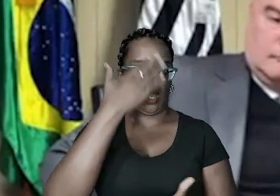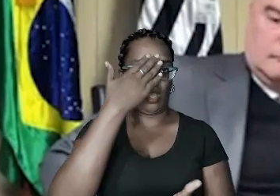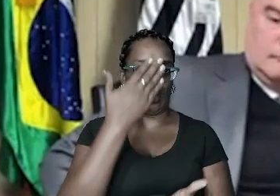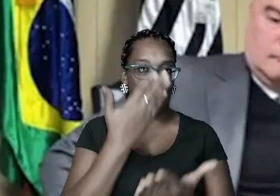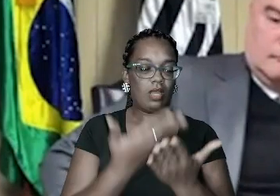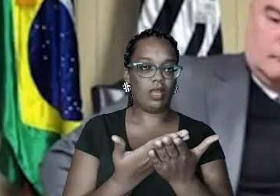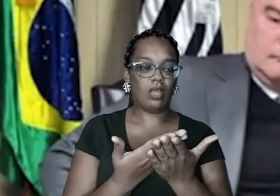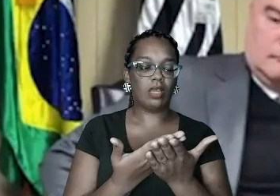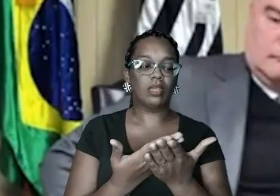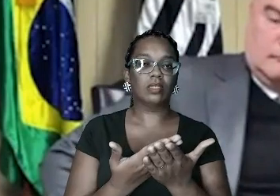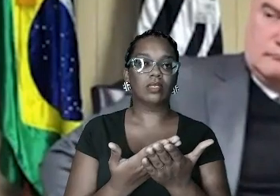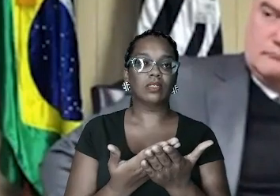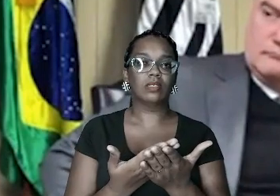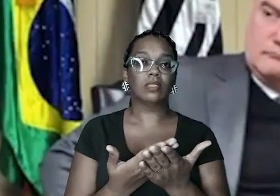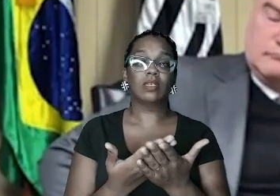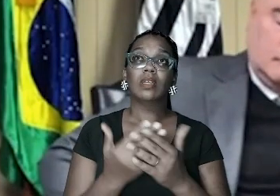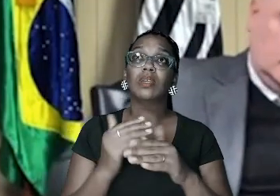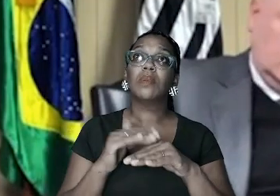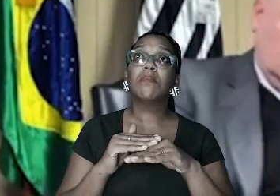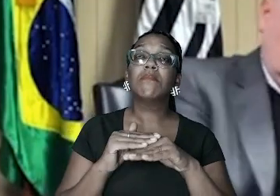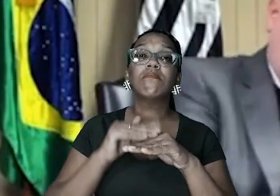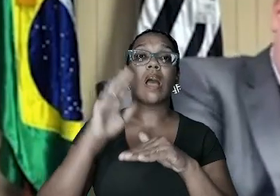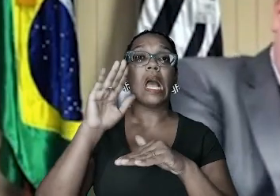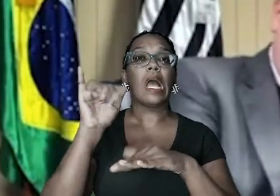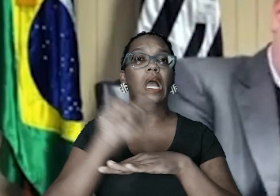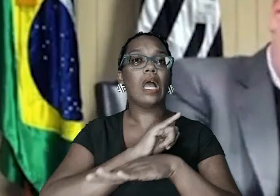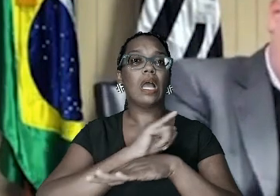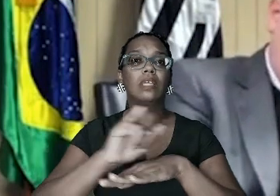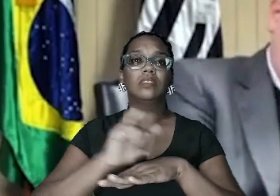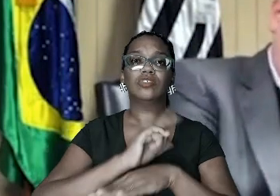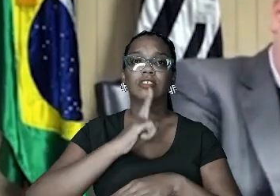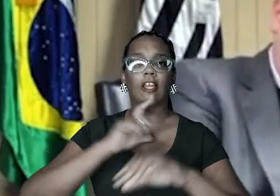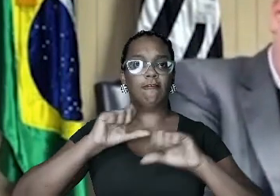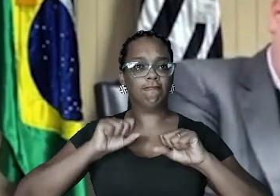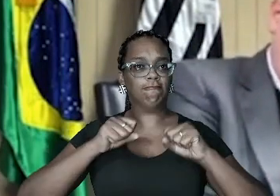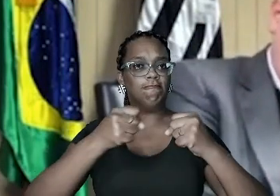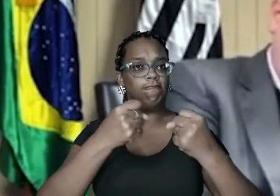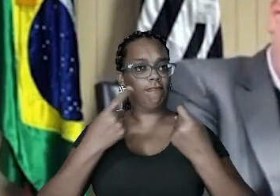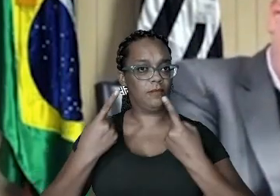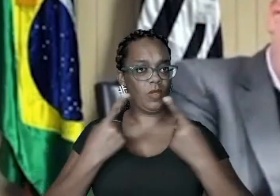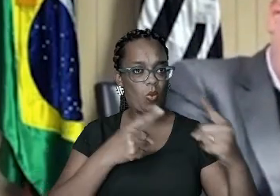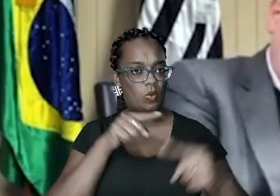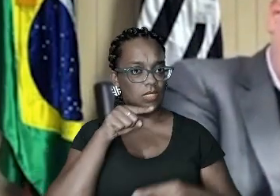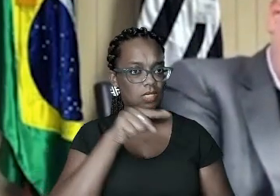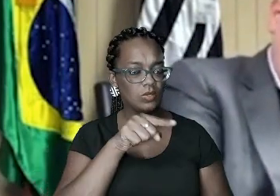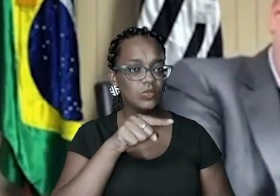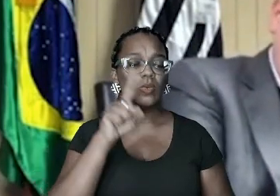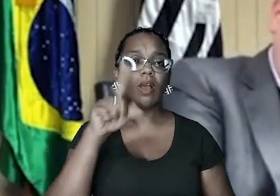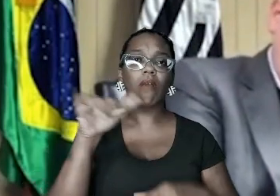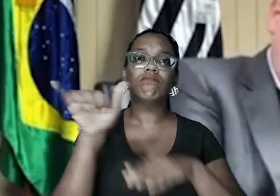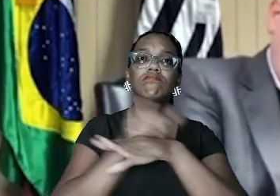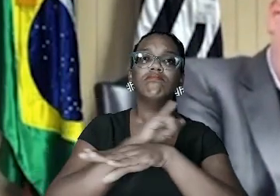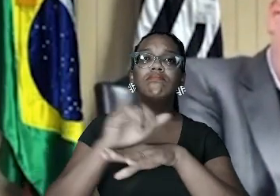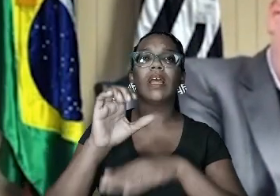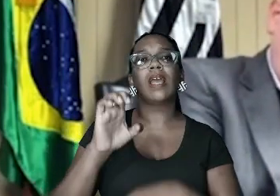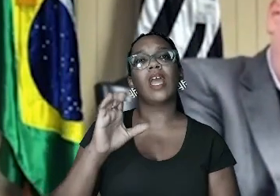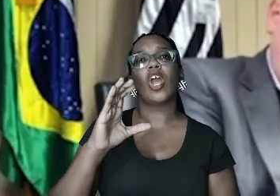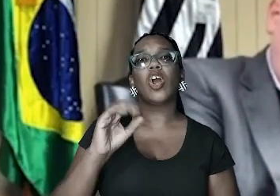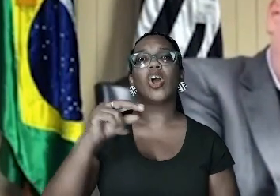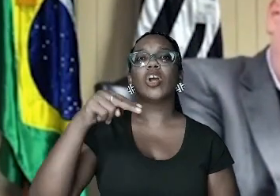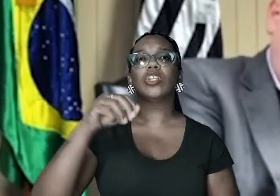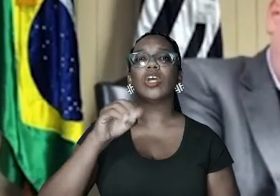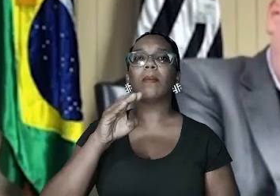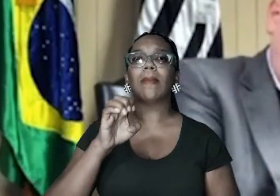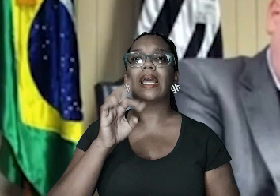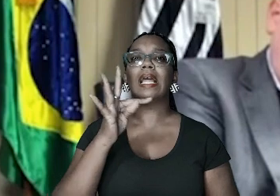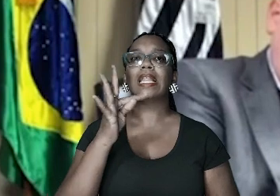convicção em relação a essa matéria eu acredito que o maior instrumental que nós queremos para enfrentar essa